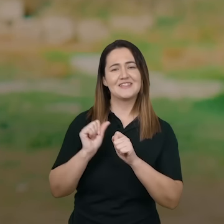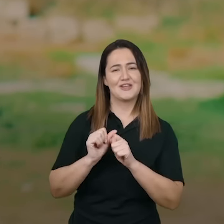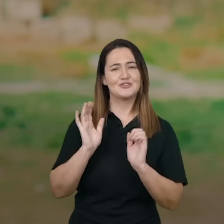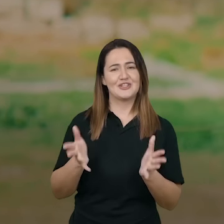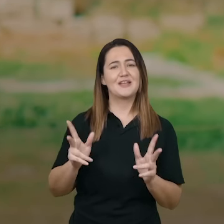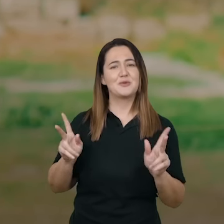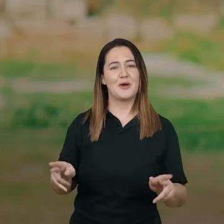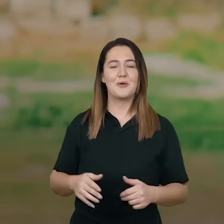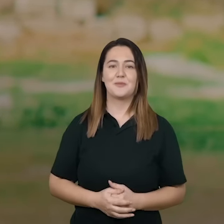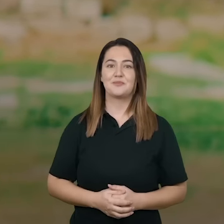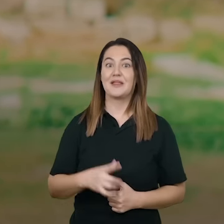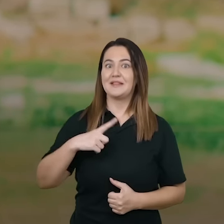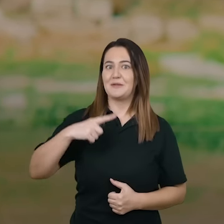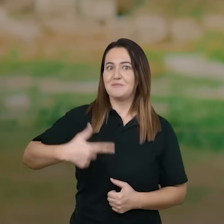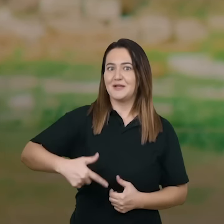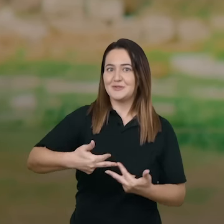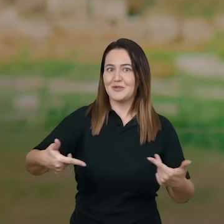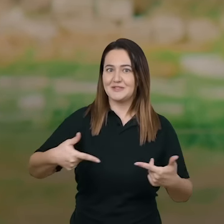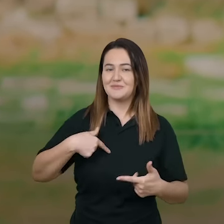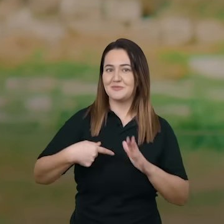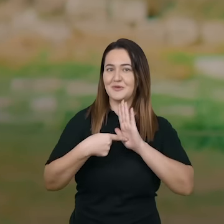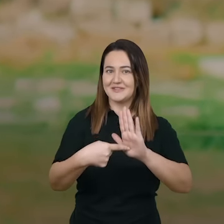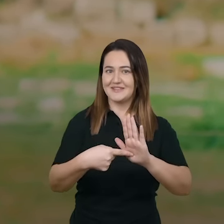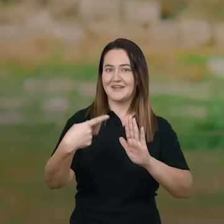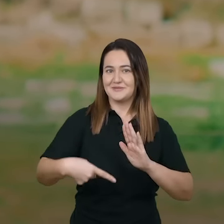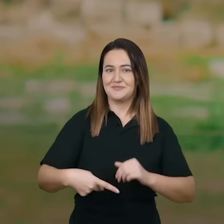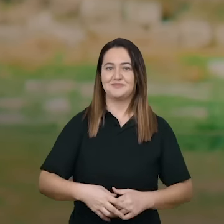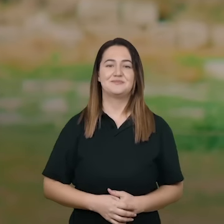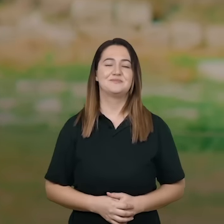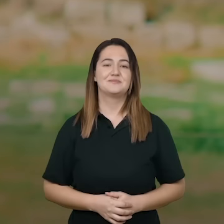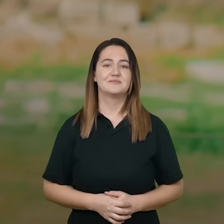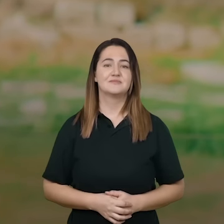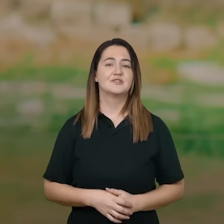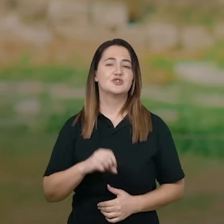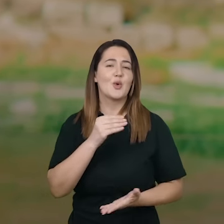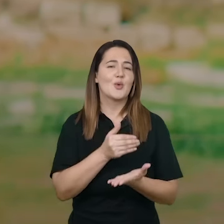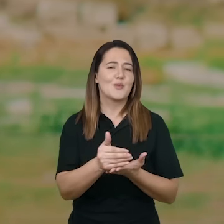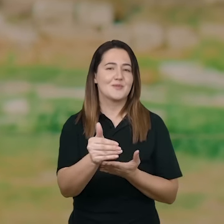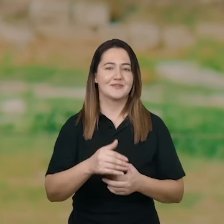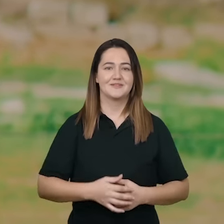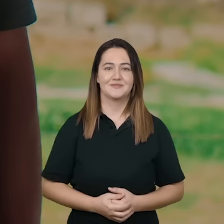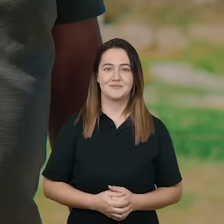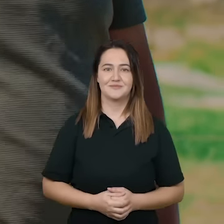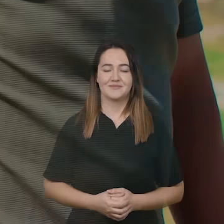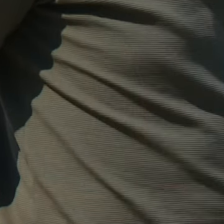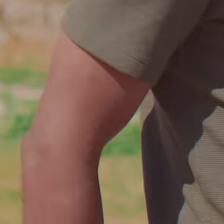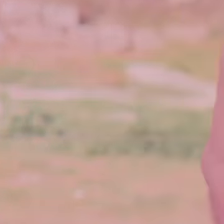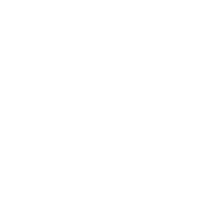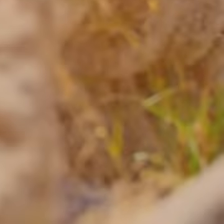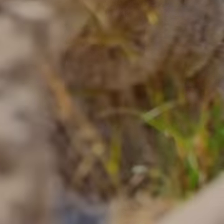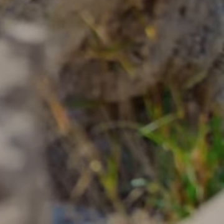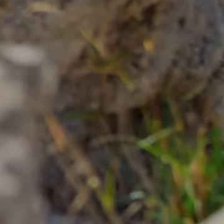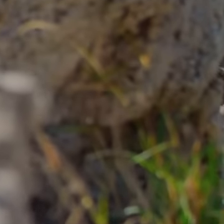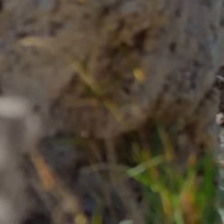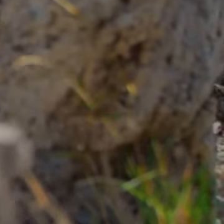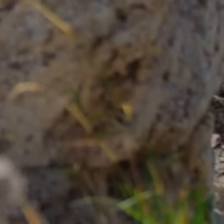tempo. Mas a gente ainda tem coisas para mostrar para você da cidade de Corinto. Isso aqui é só o começo.